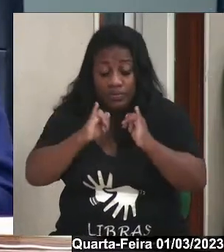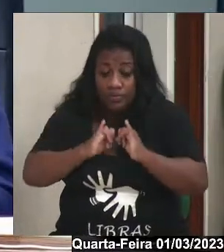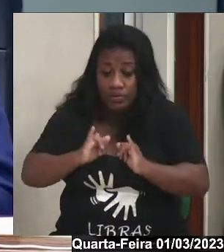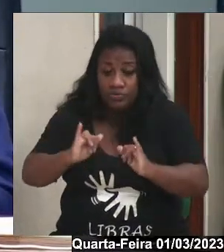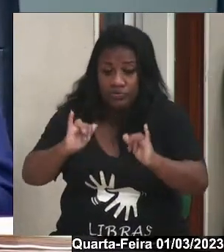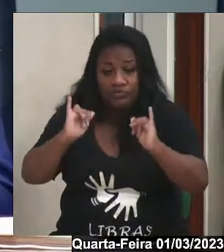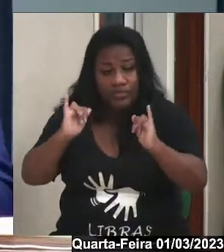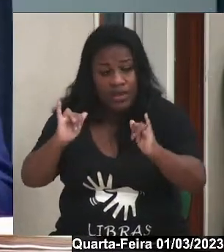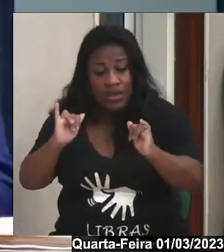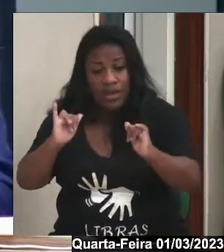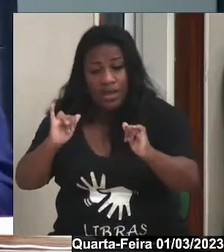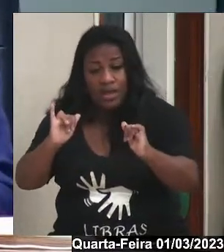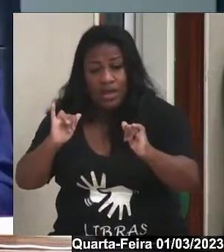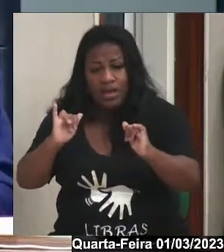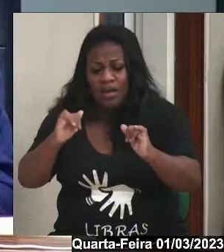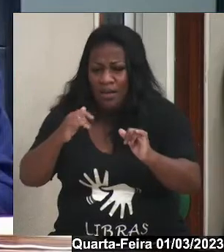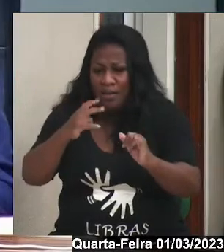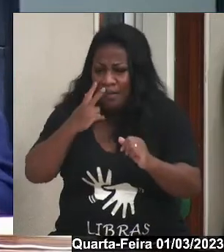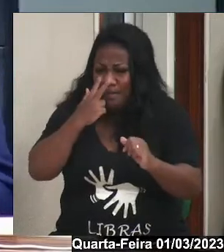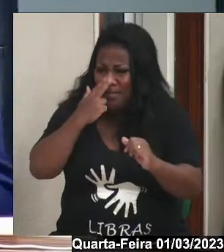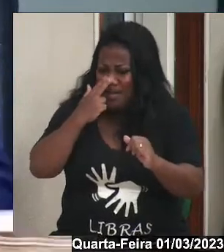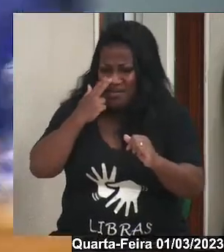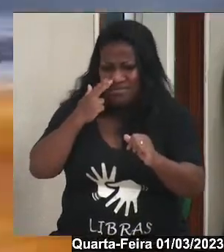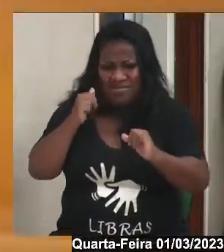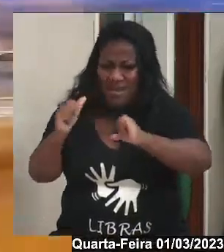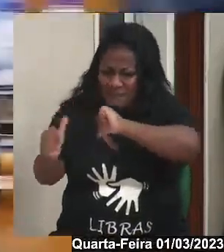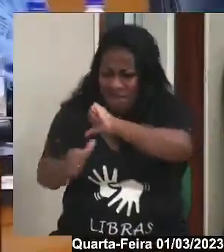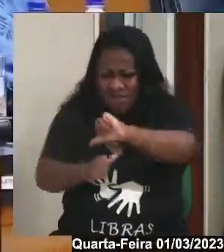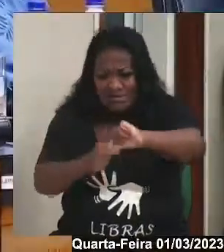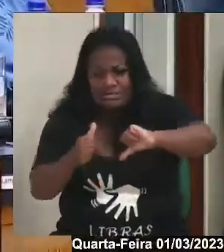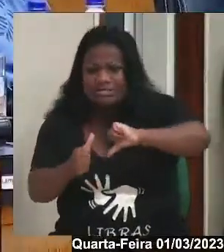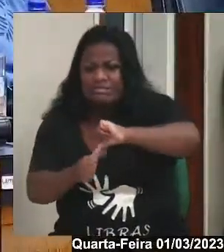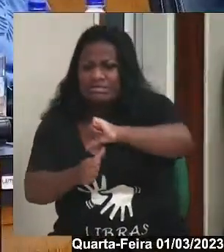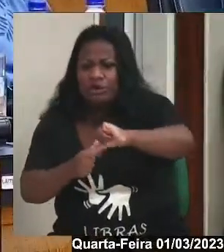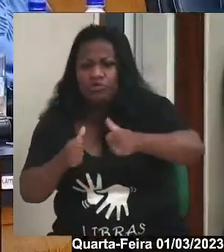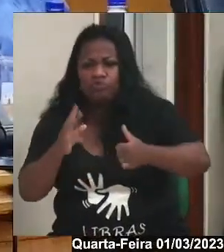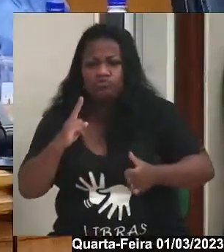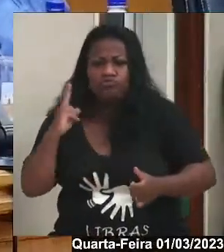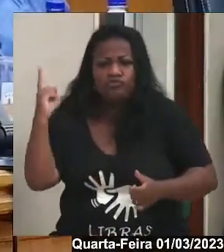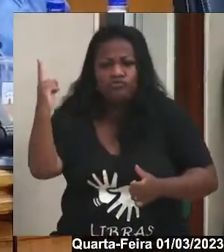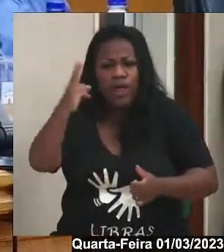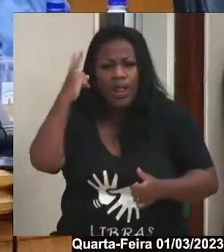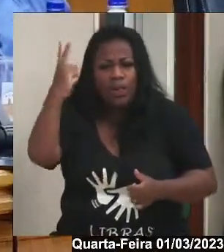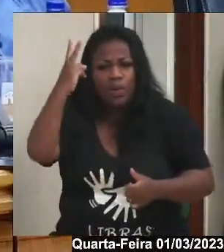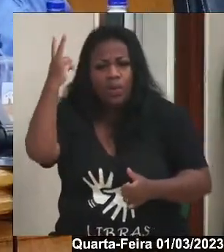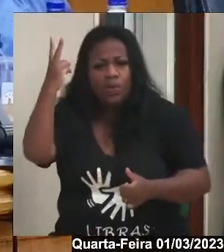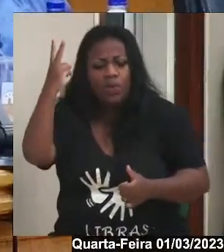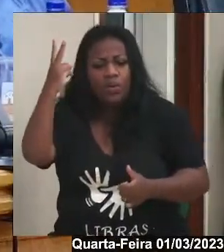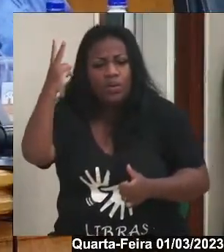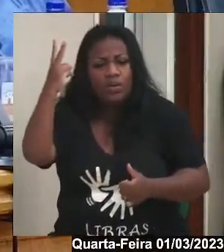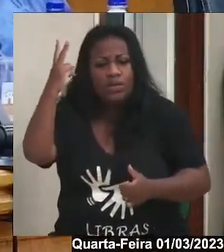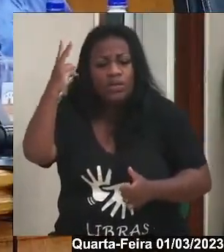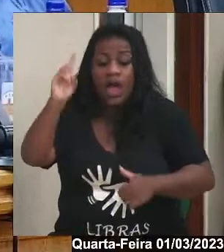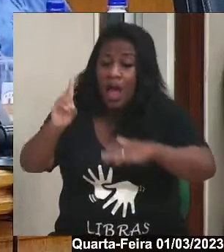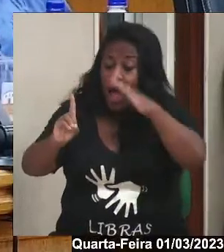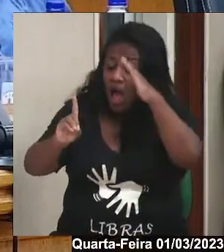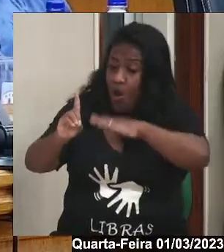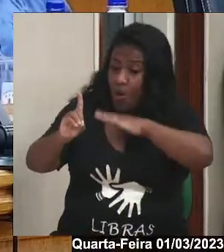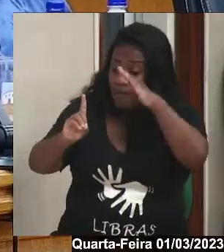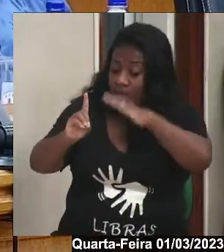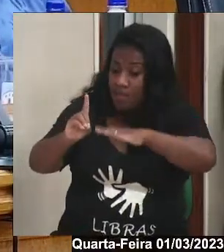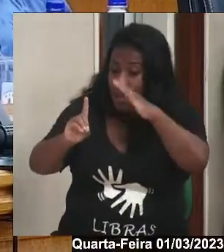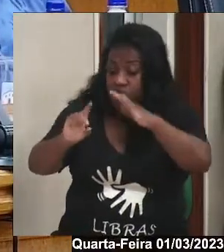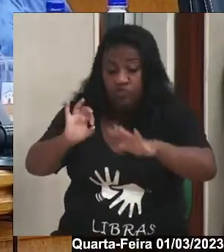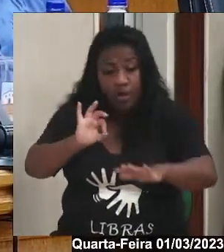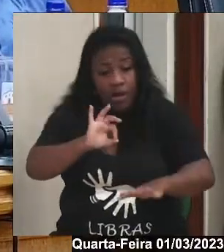é a gente ter inversão de valores. Porque essa homenagem, dizem, eu ouvi o vereador